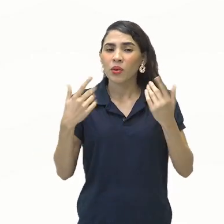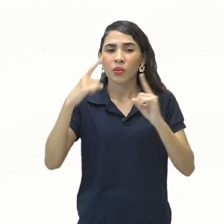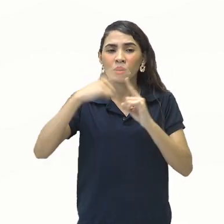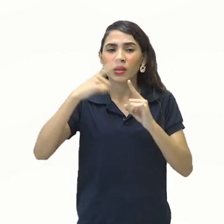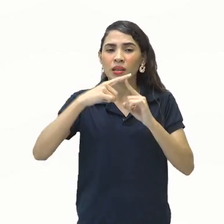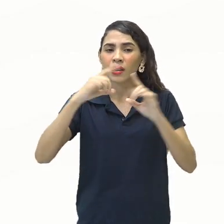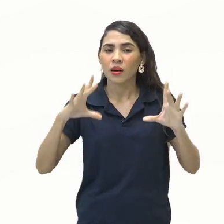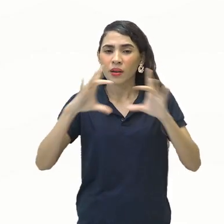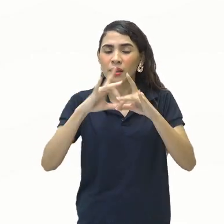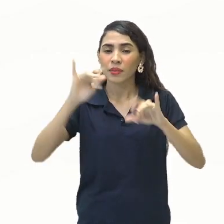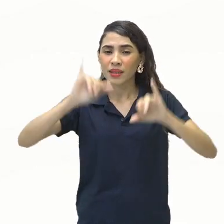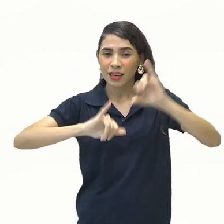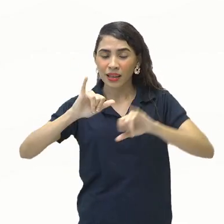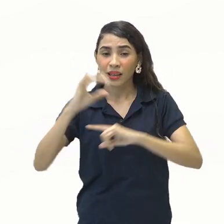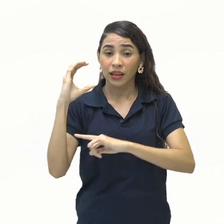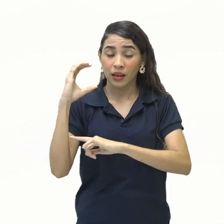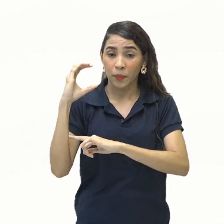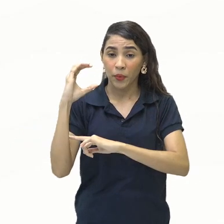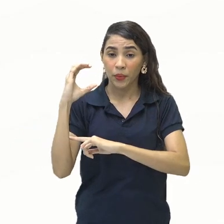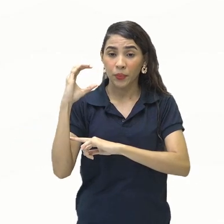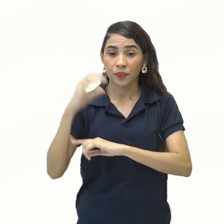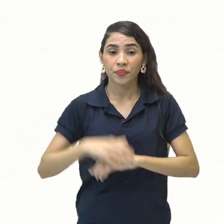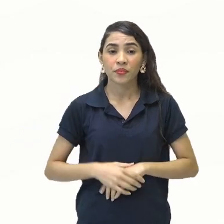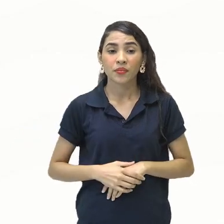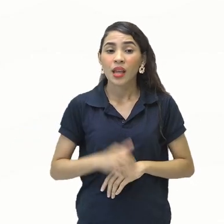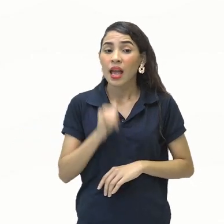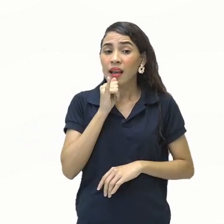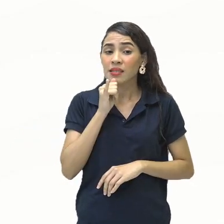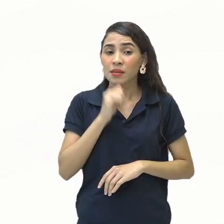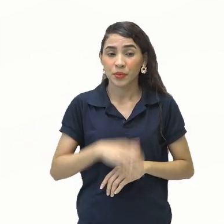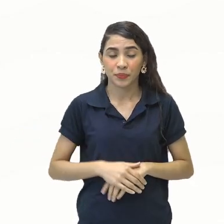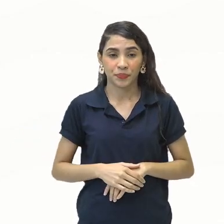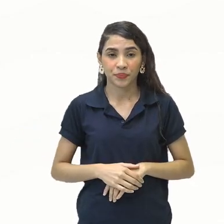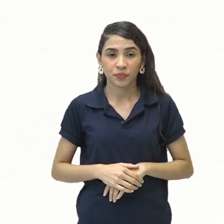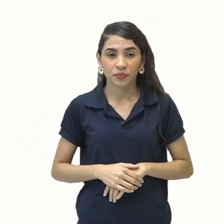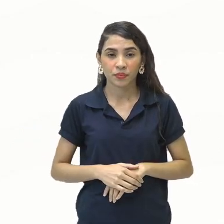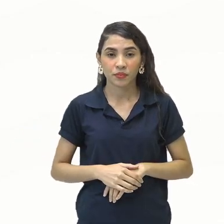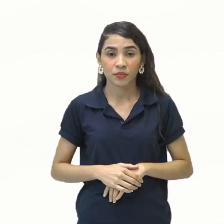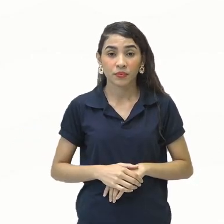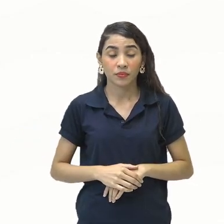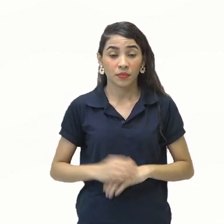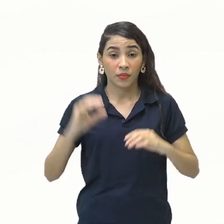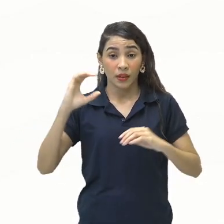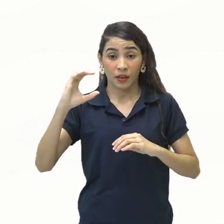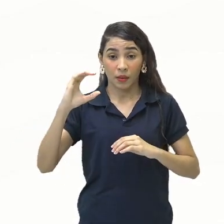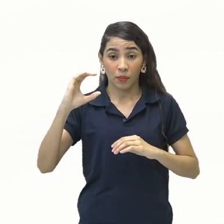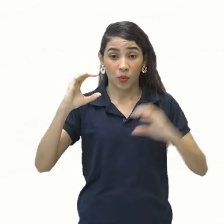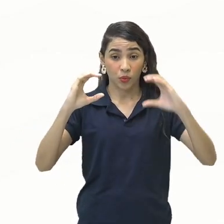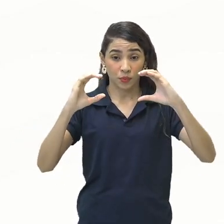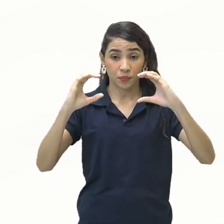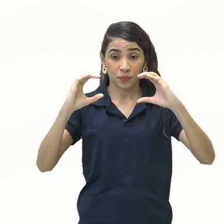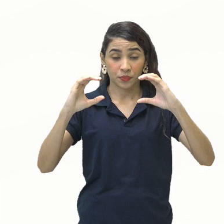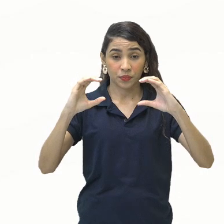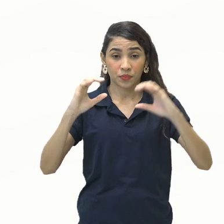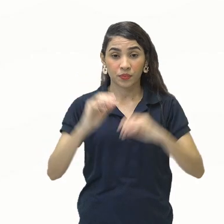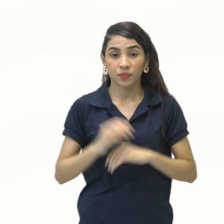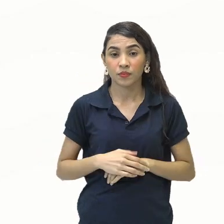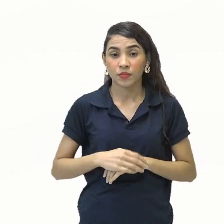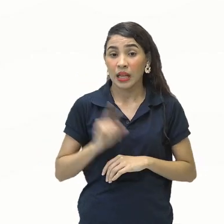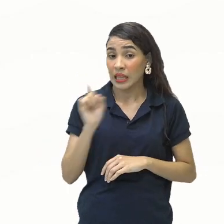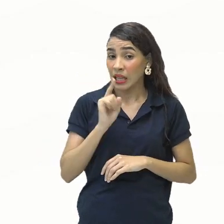ligações químicas entre os carbonos. Vamos ver, ó, ele está falando entre os carbonos, ele não falou